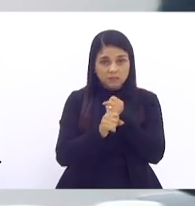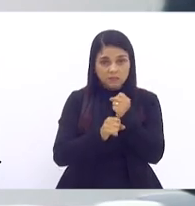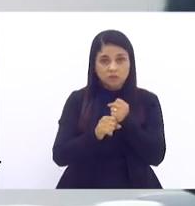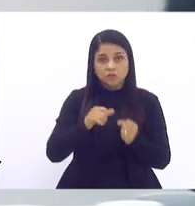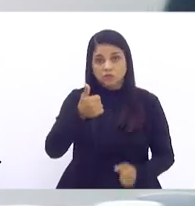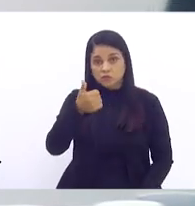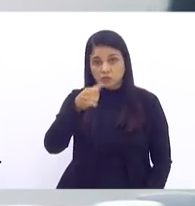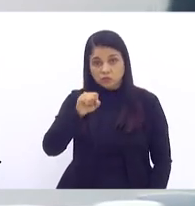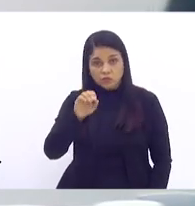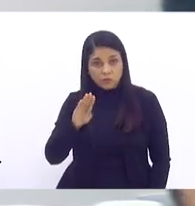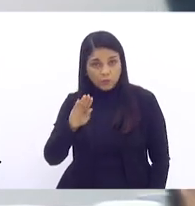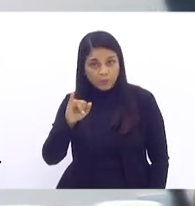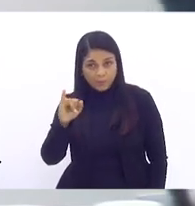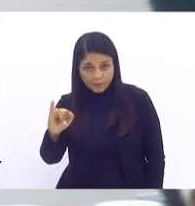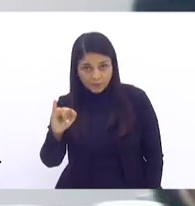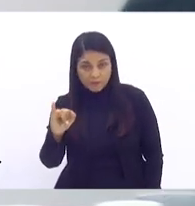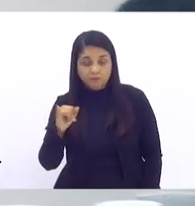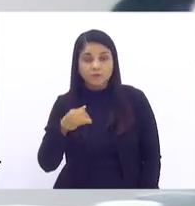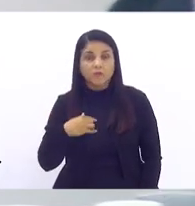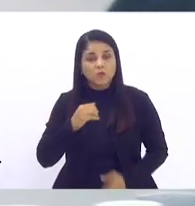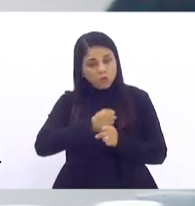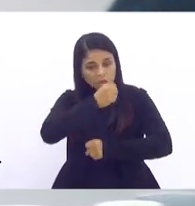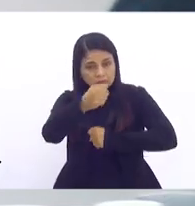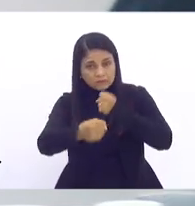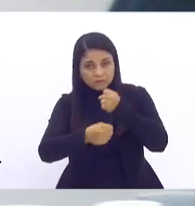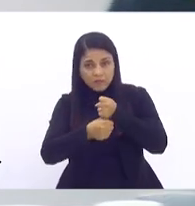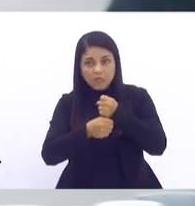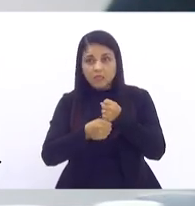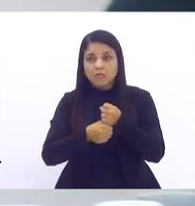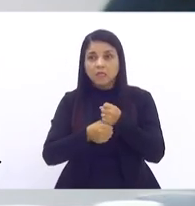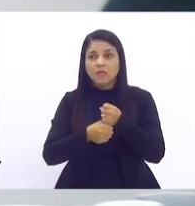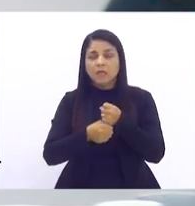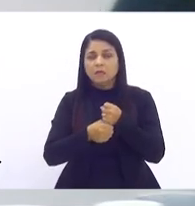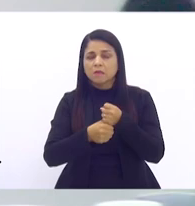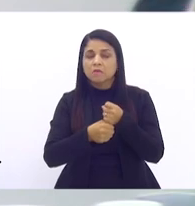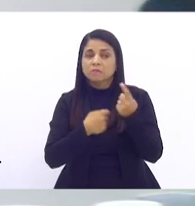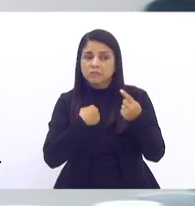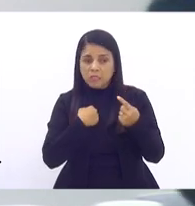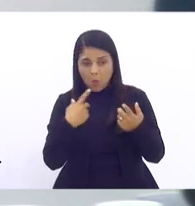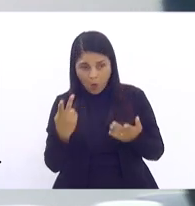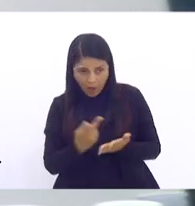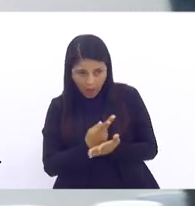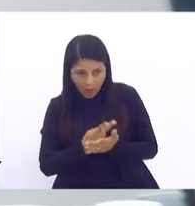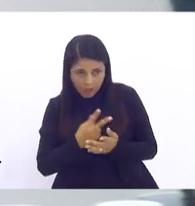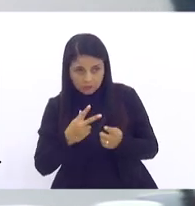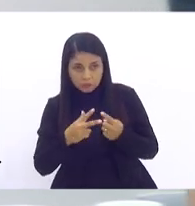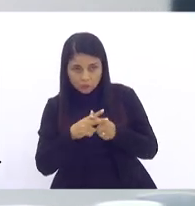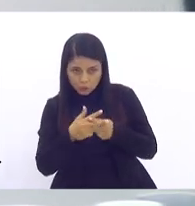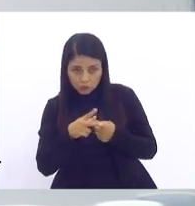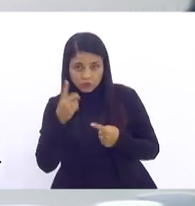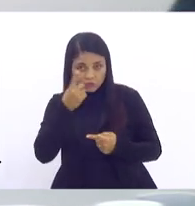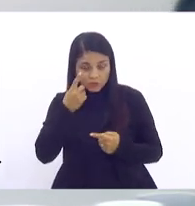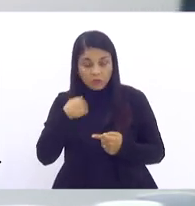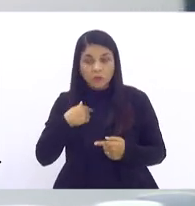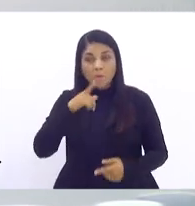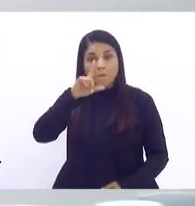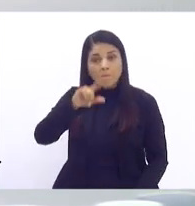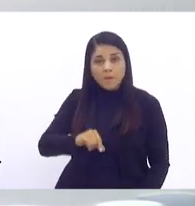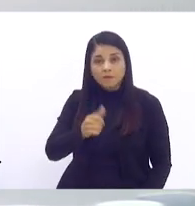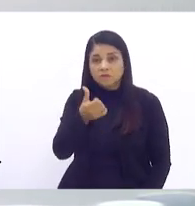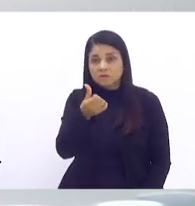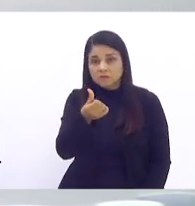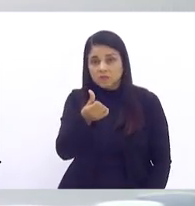ano a expectativa é de menos me corri de Deputado se eu estou errado menos 168